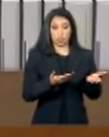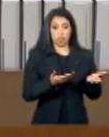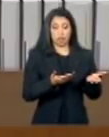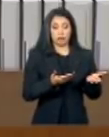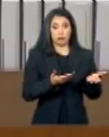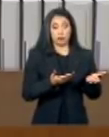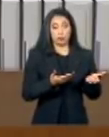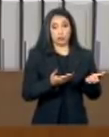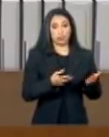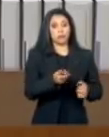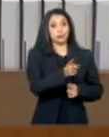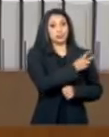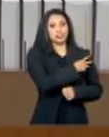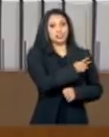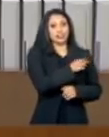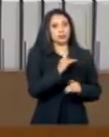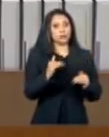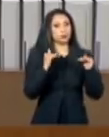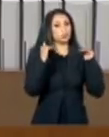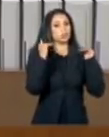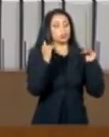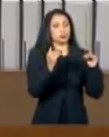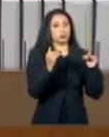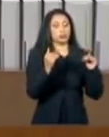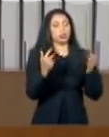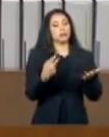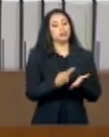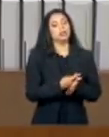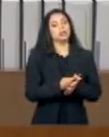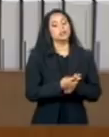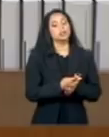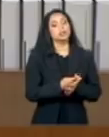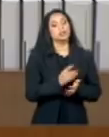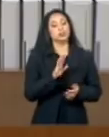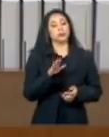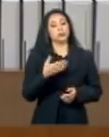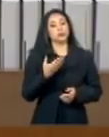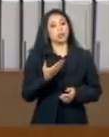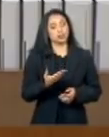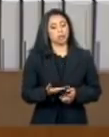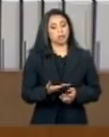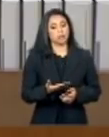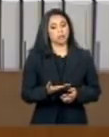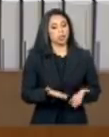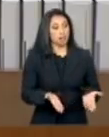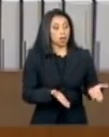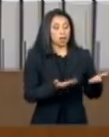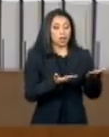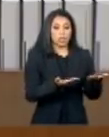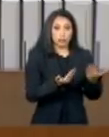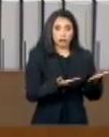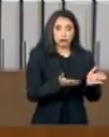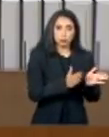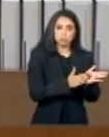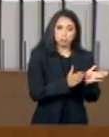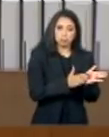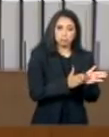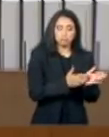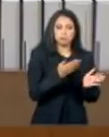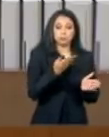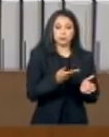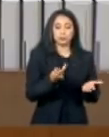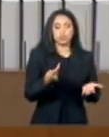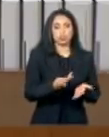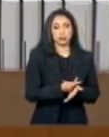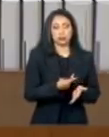quando se deu isso no caso concreto valendo transcrever os seguintes elogios que consta de certidão funcional que está